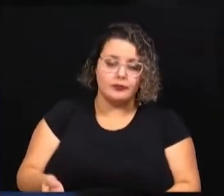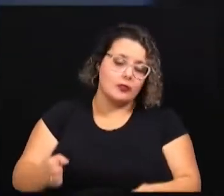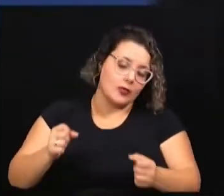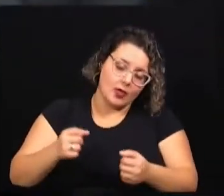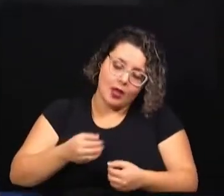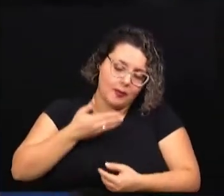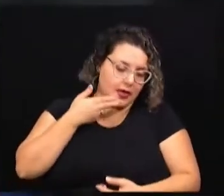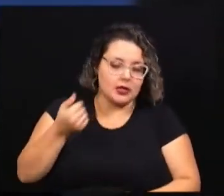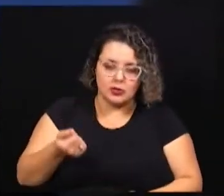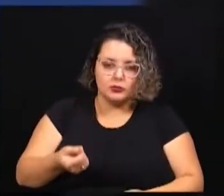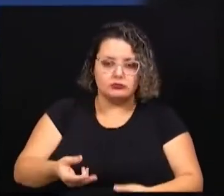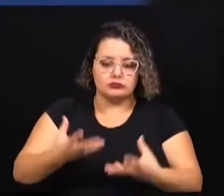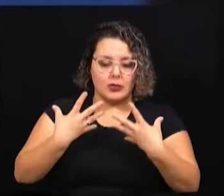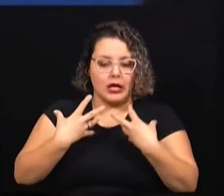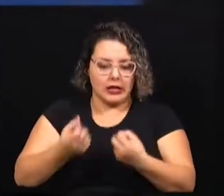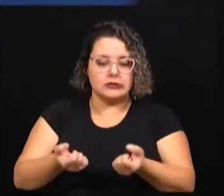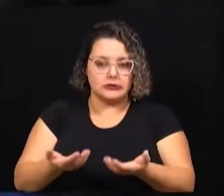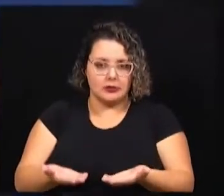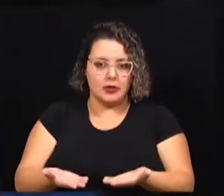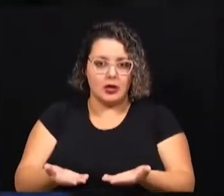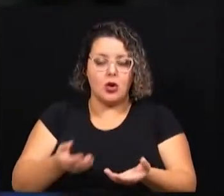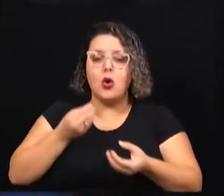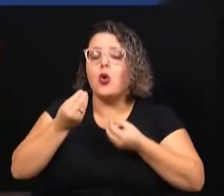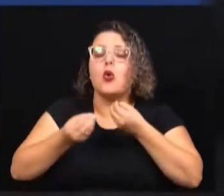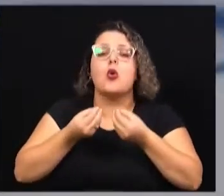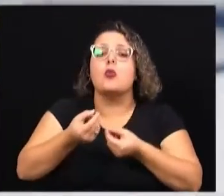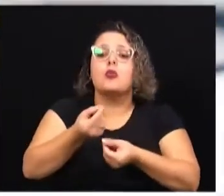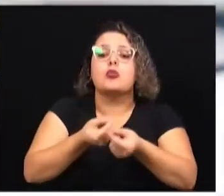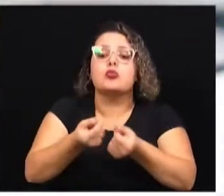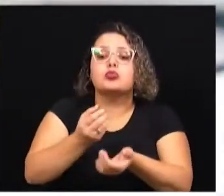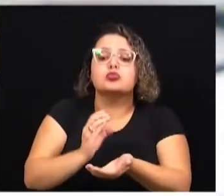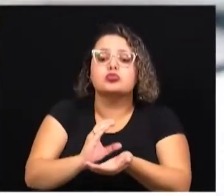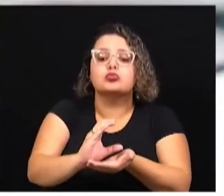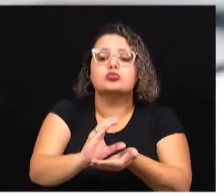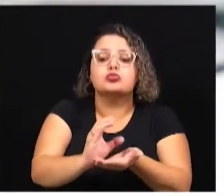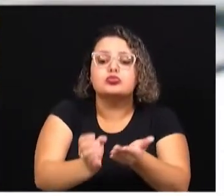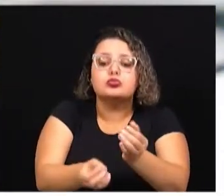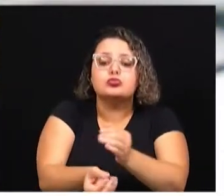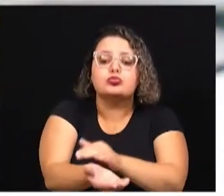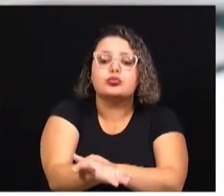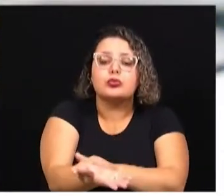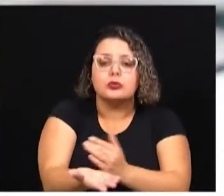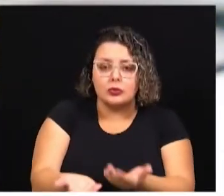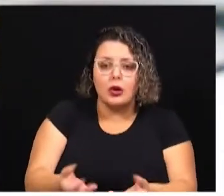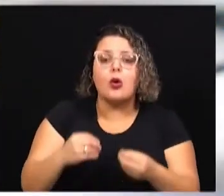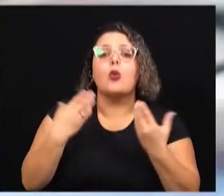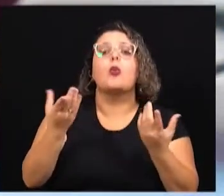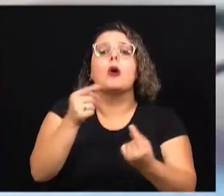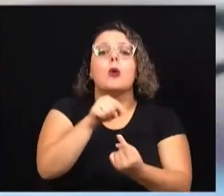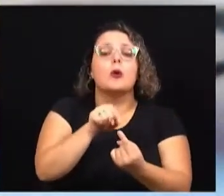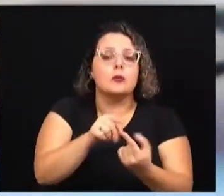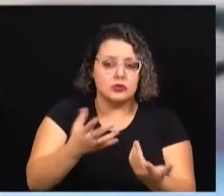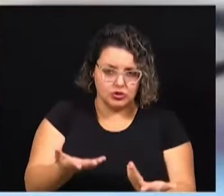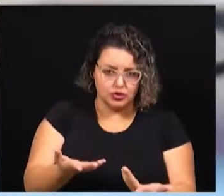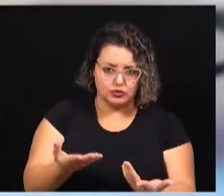sim, aí eu consideraria como investir esse dinheiro. Quais são os teus objetivos de vida?